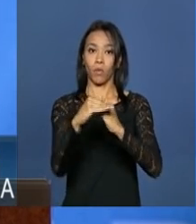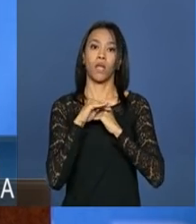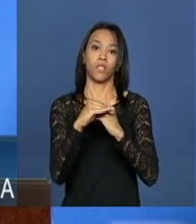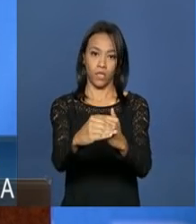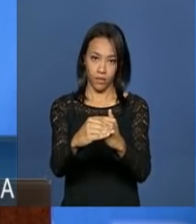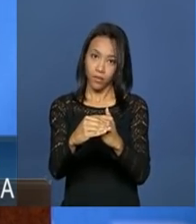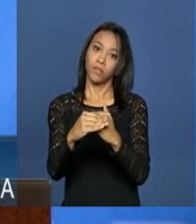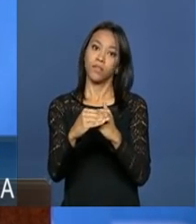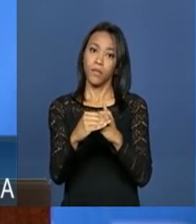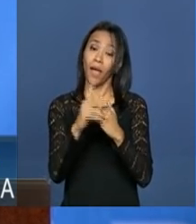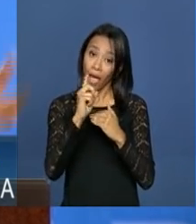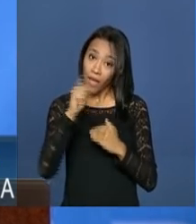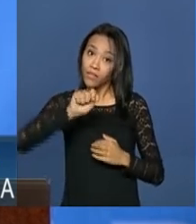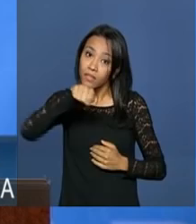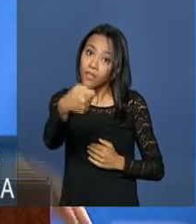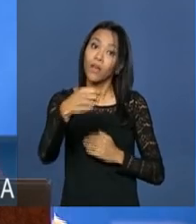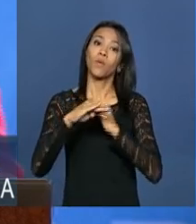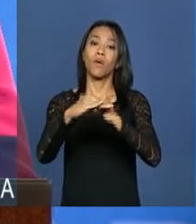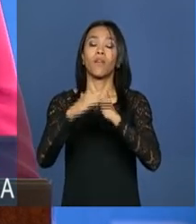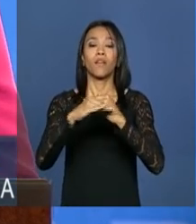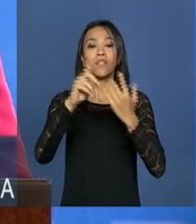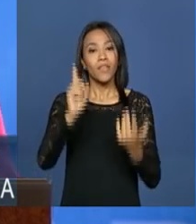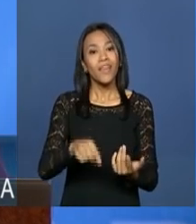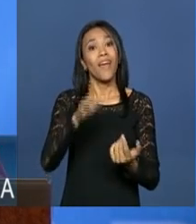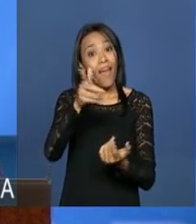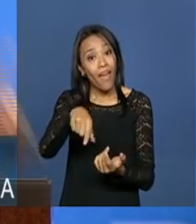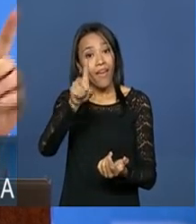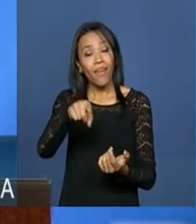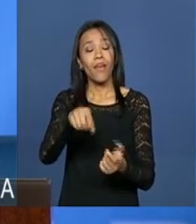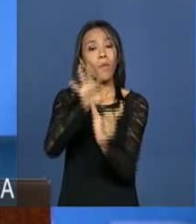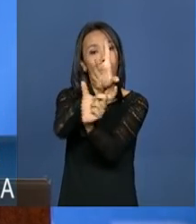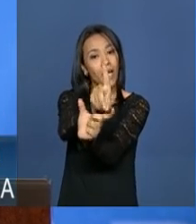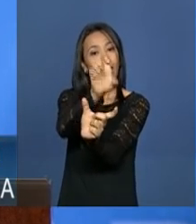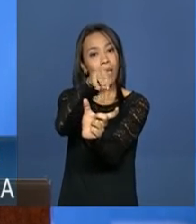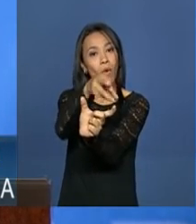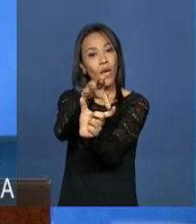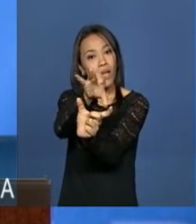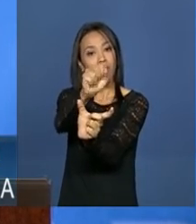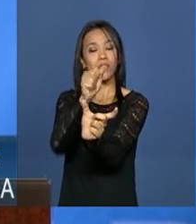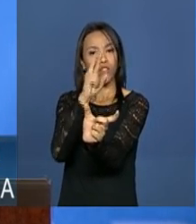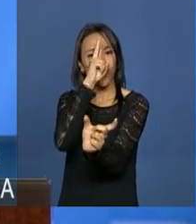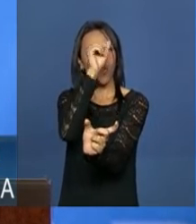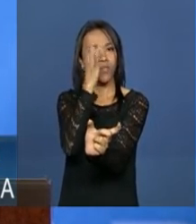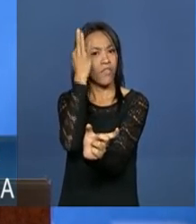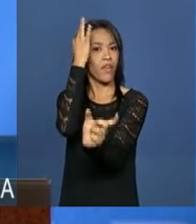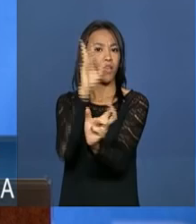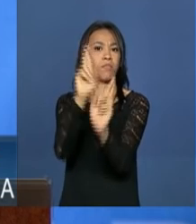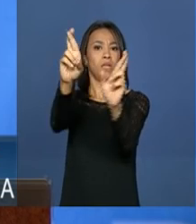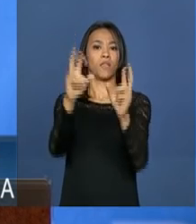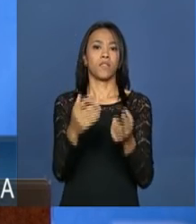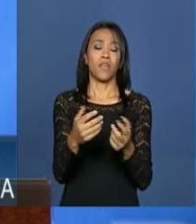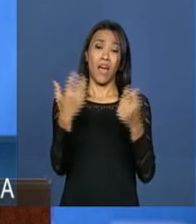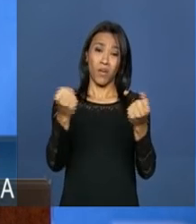palavra que enche uma democracia de força, de fé e de esperança. a redução